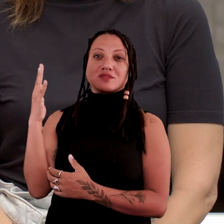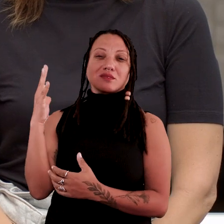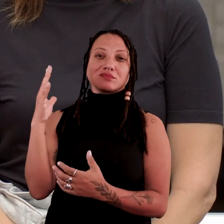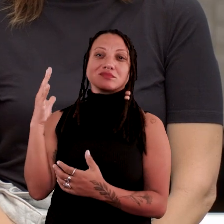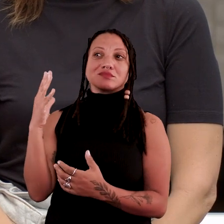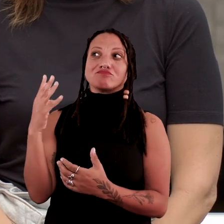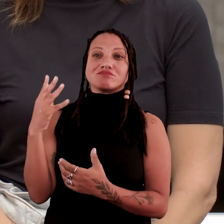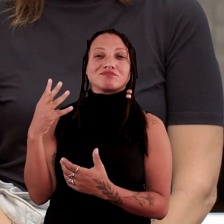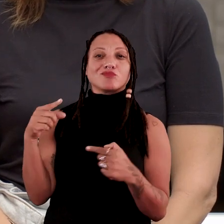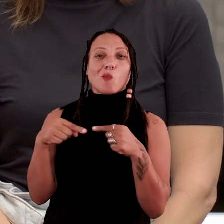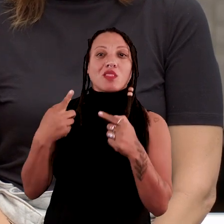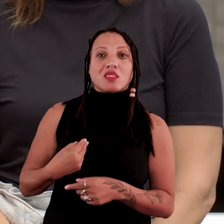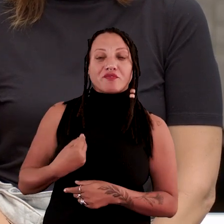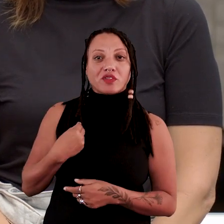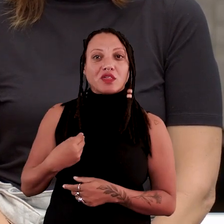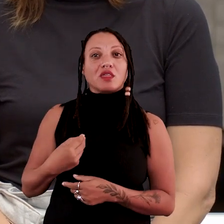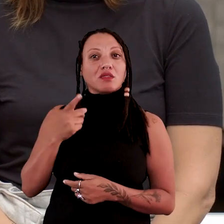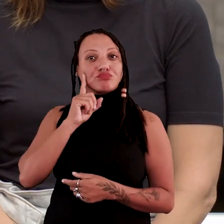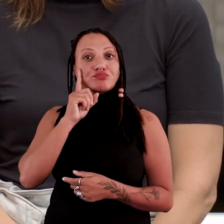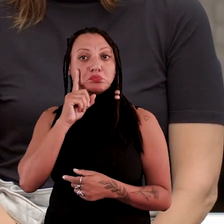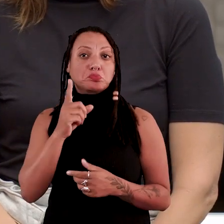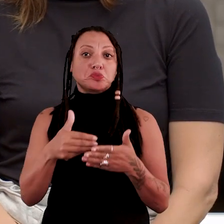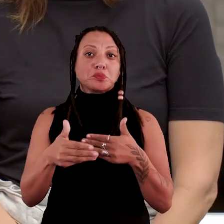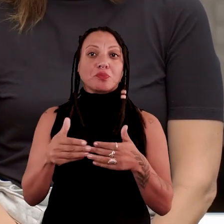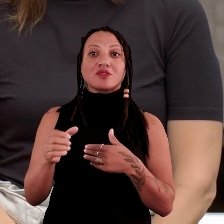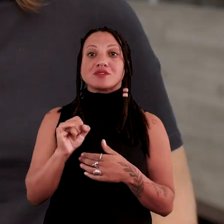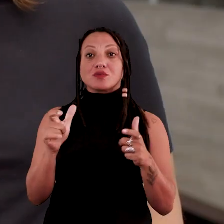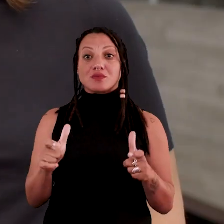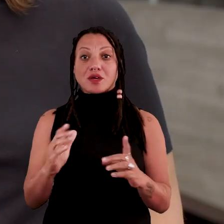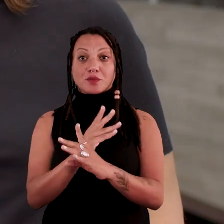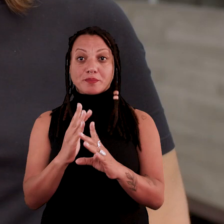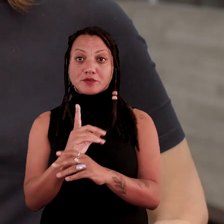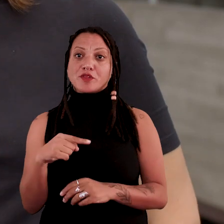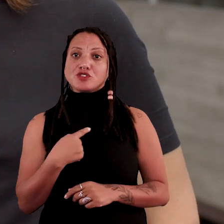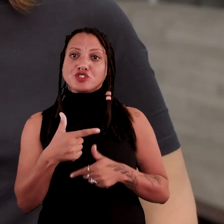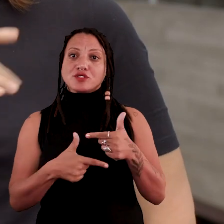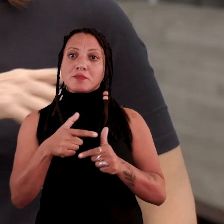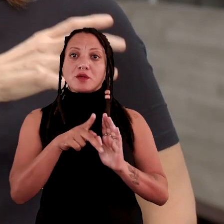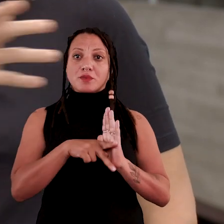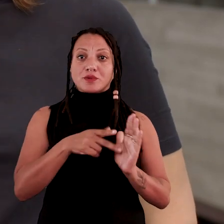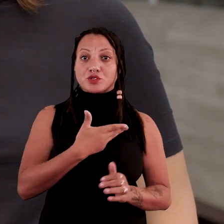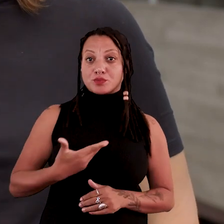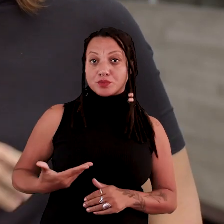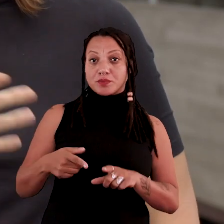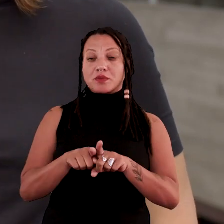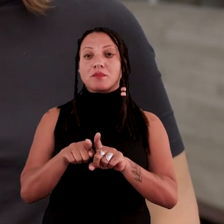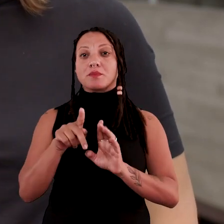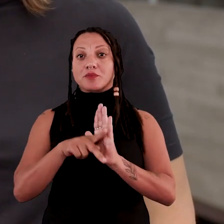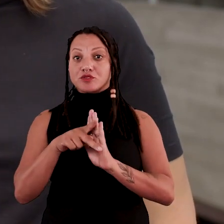visão estratégica e de muita integração e construção e ressignificação de lugares. Aproveitando a fala do Pedro, o projeto de São Luís